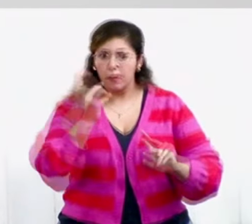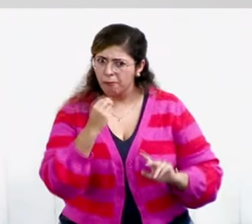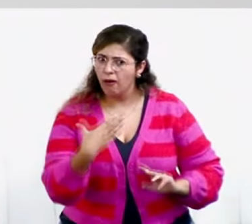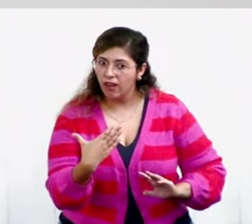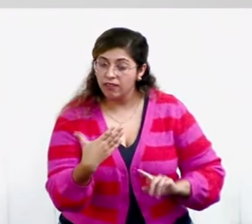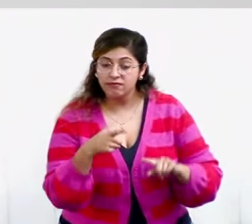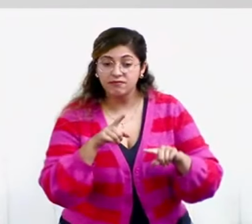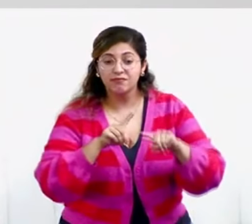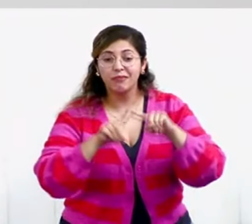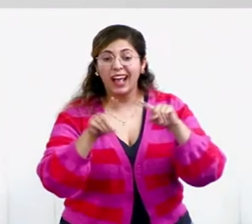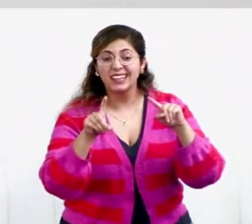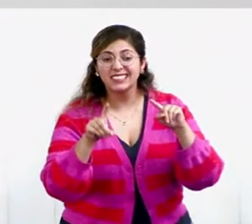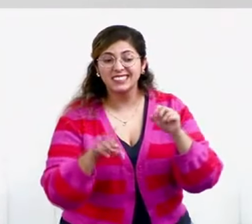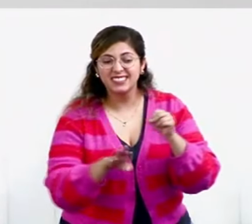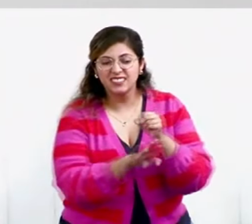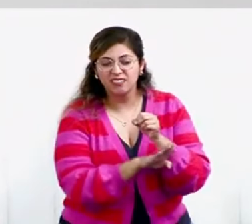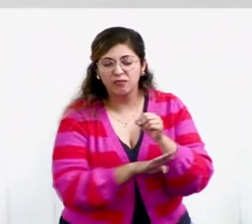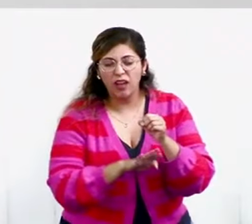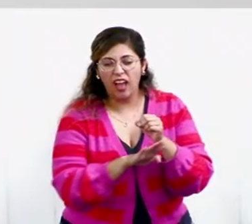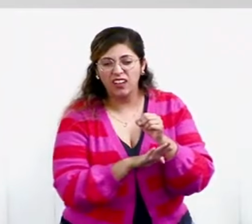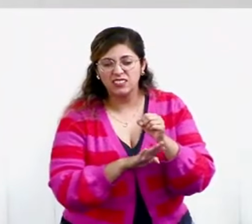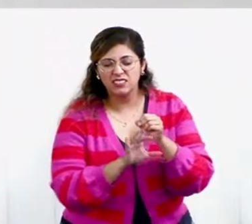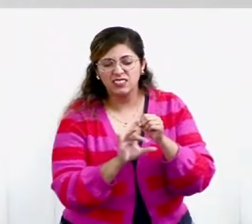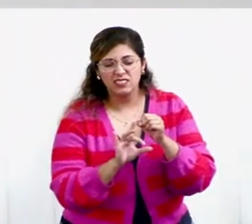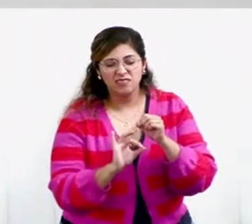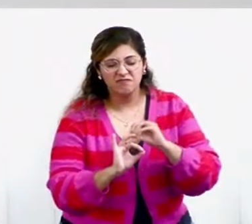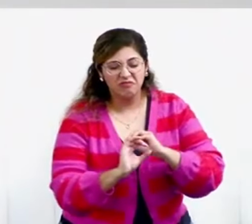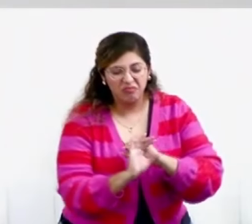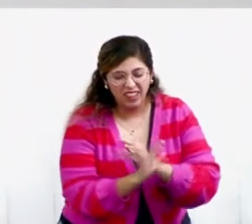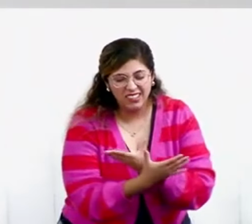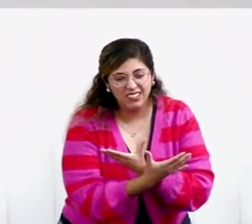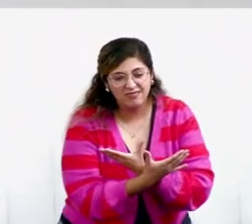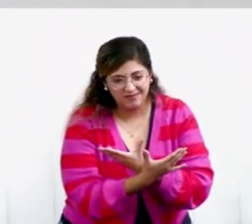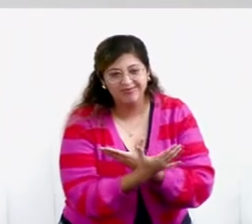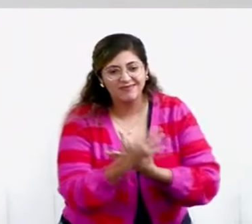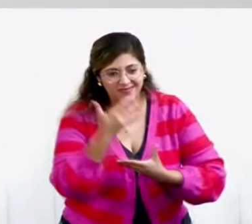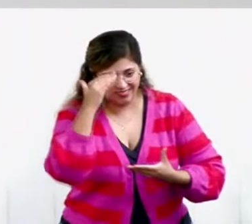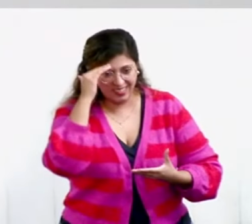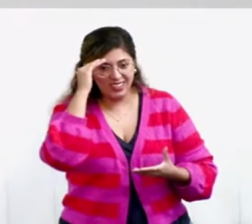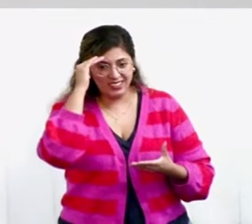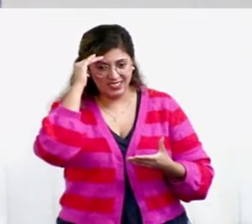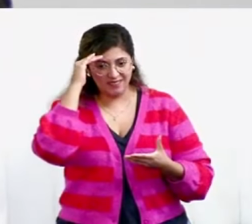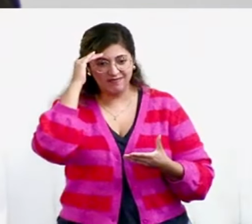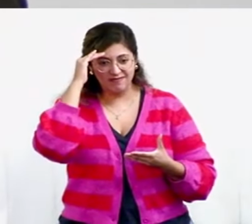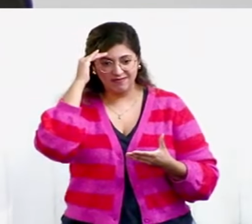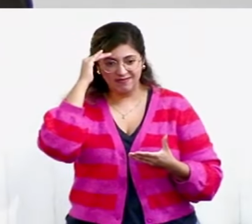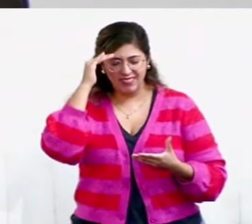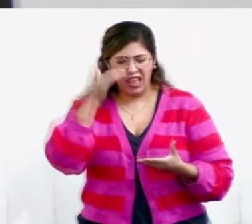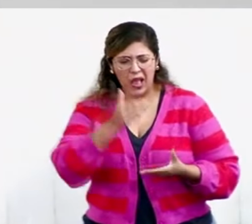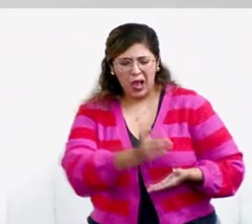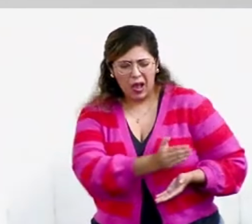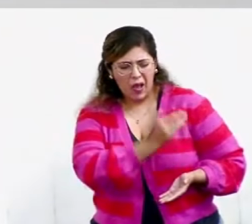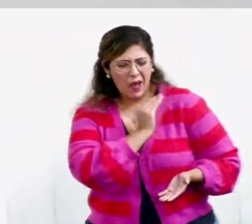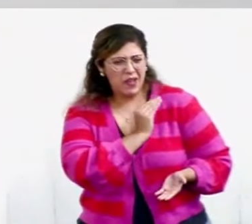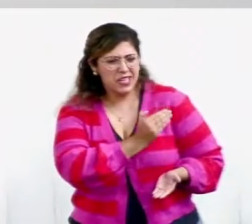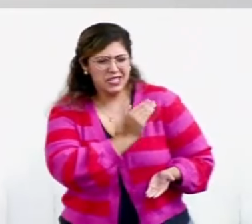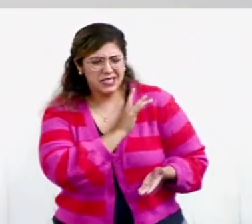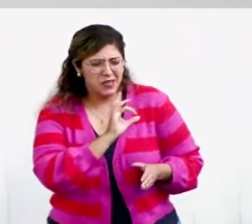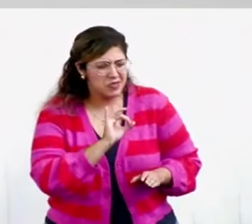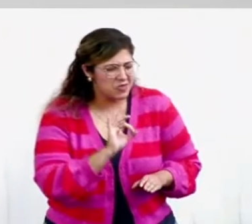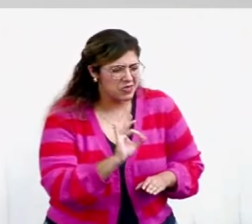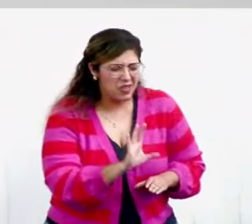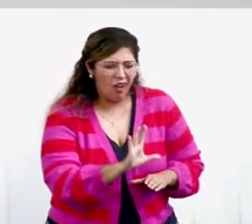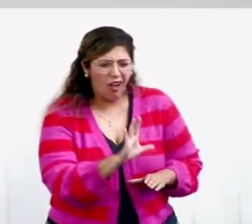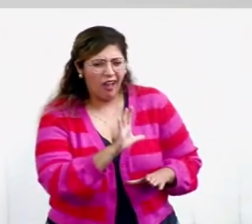é futilidade, por conta da soberba do seu coração petrificado, que o leva a correr para preencher